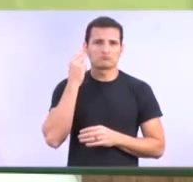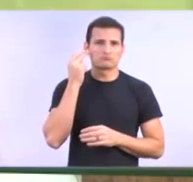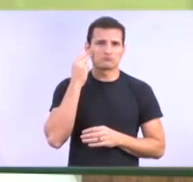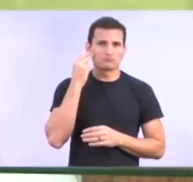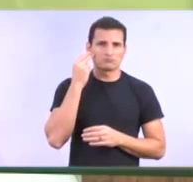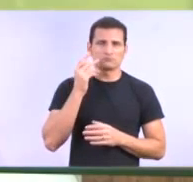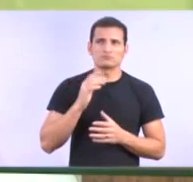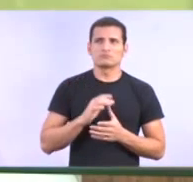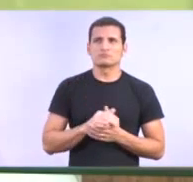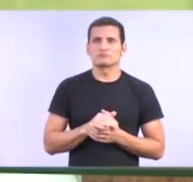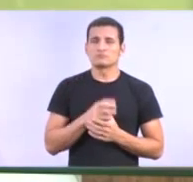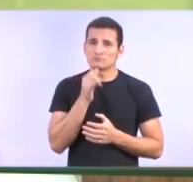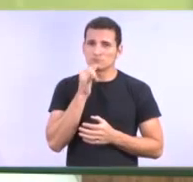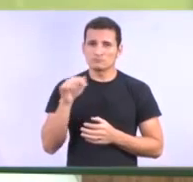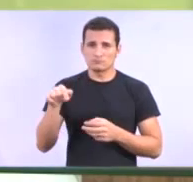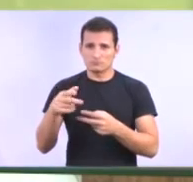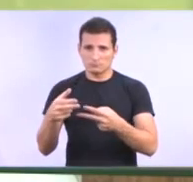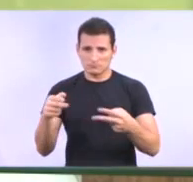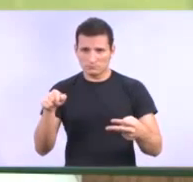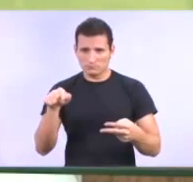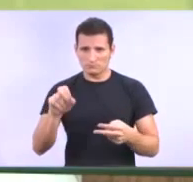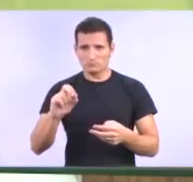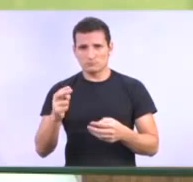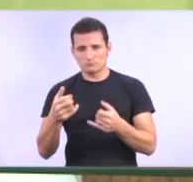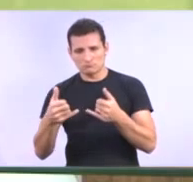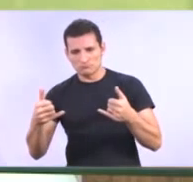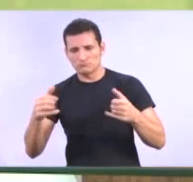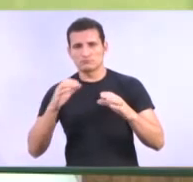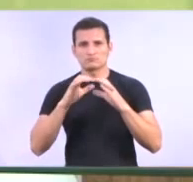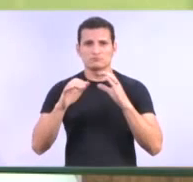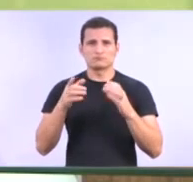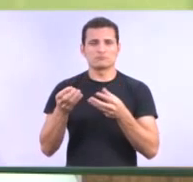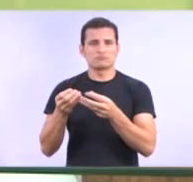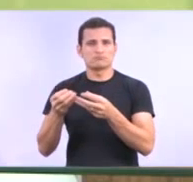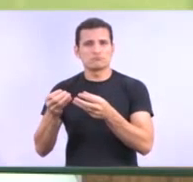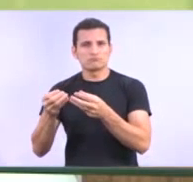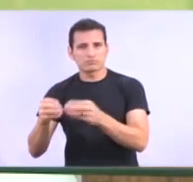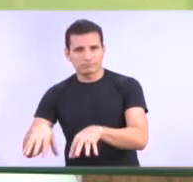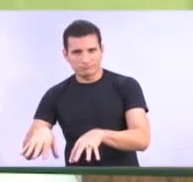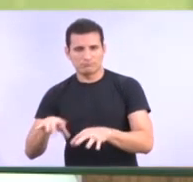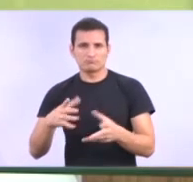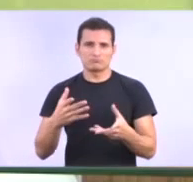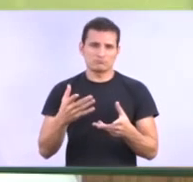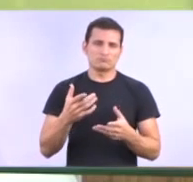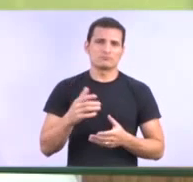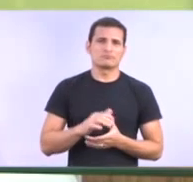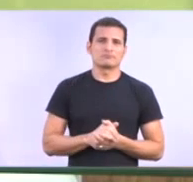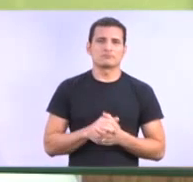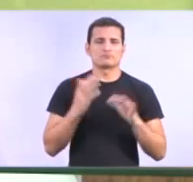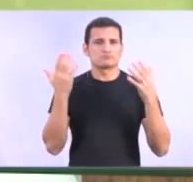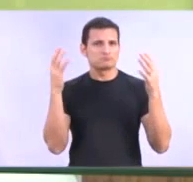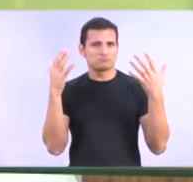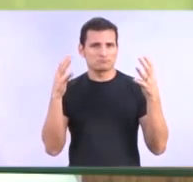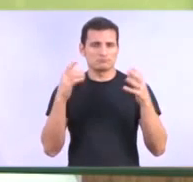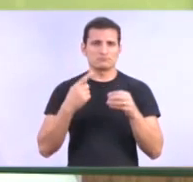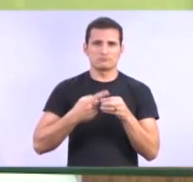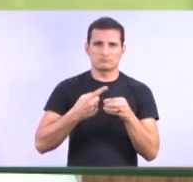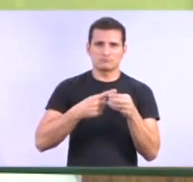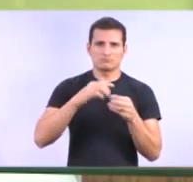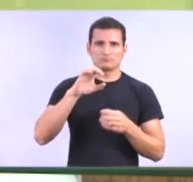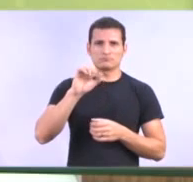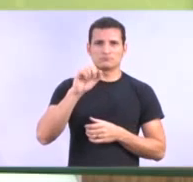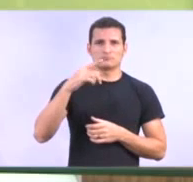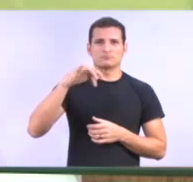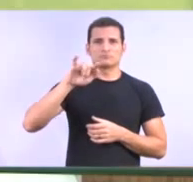né, que o equipamento ou então uma linha de comunicação caia. Né? Então, mais uma vez, parabéns ao pessoal de